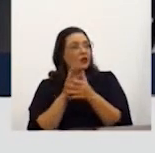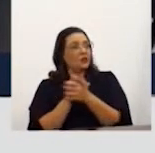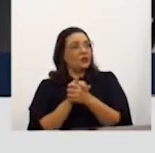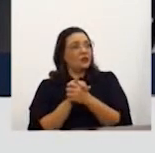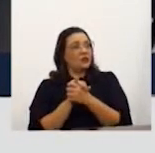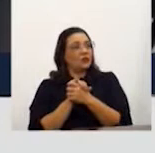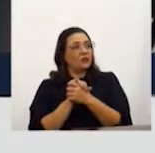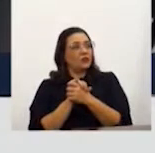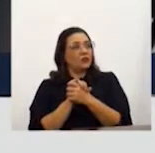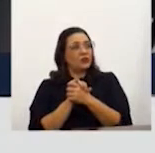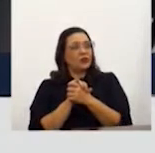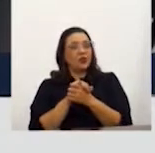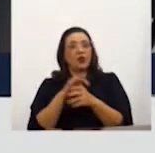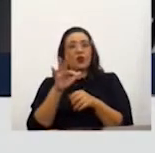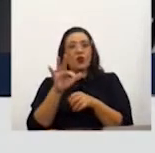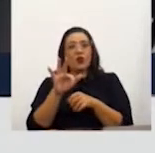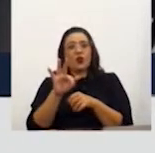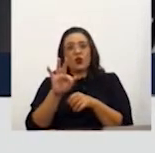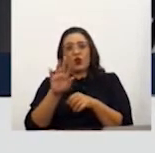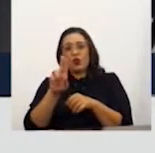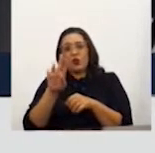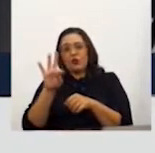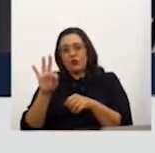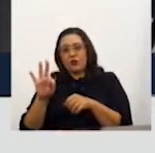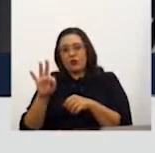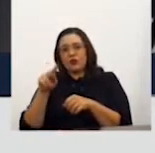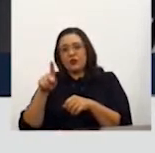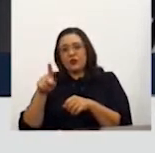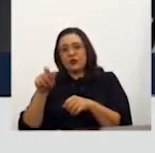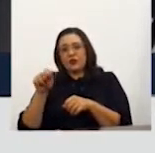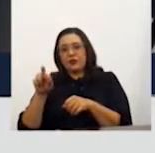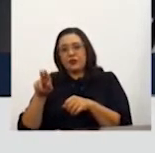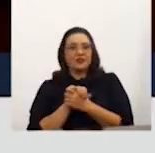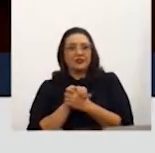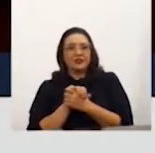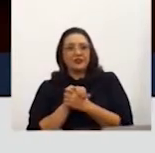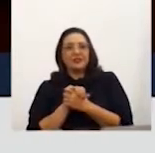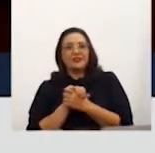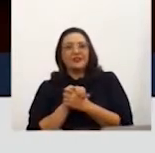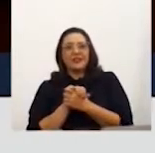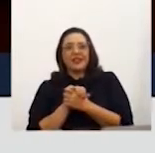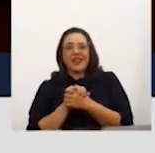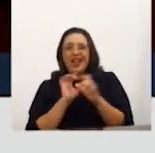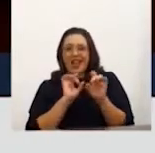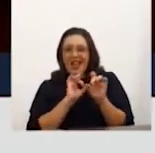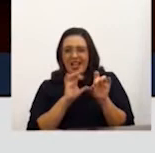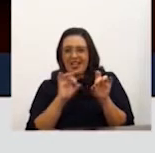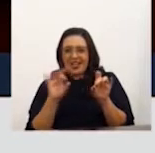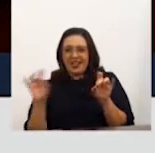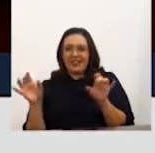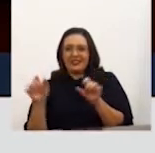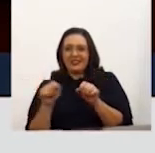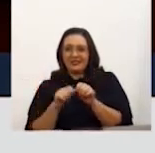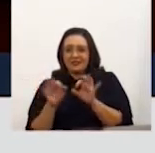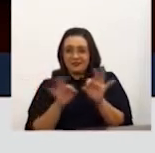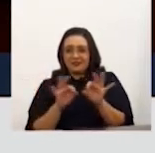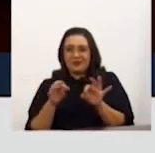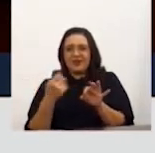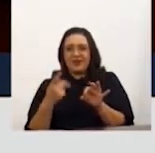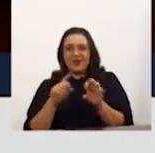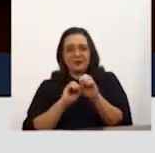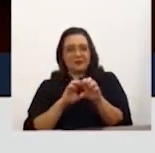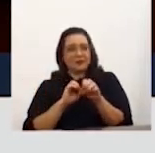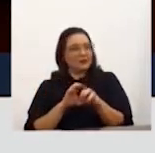no food park instalado na Praça São Bento. A sessão também foi marcada por homenagens.